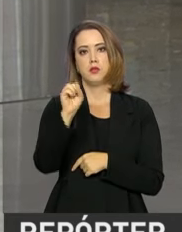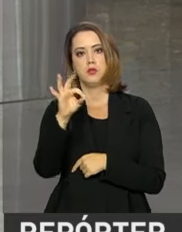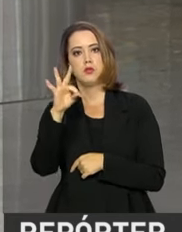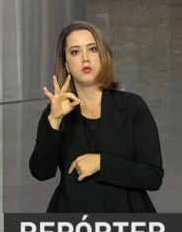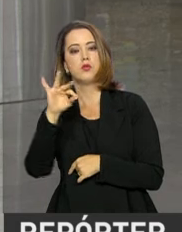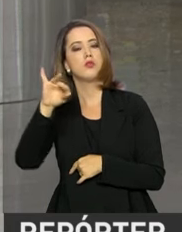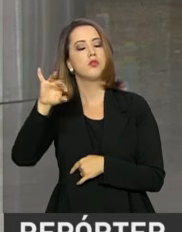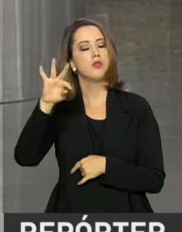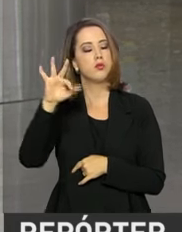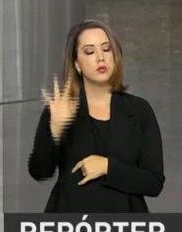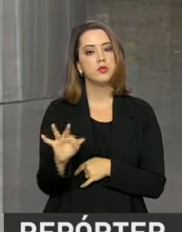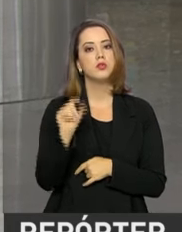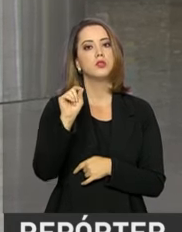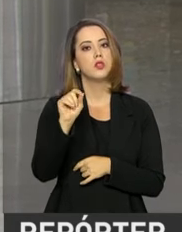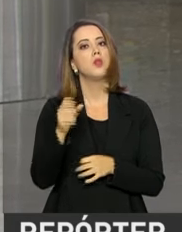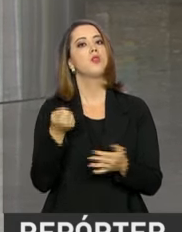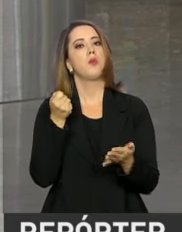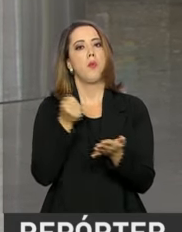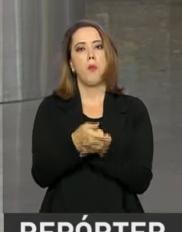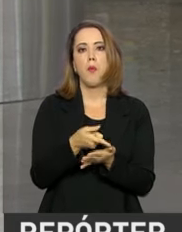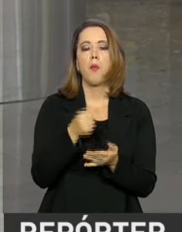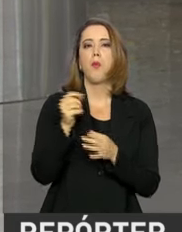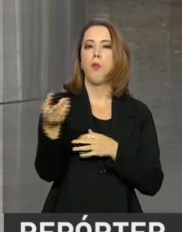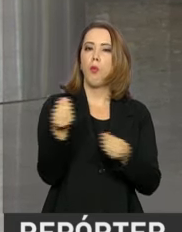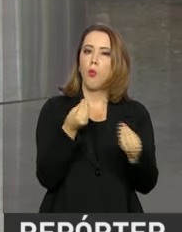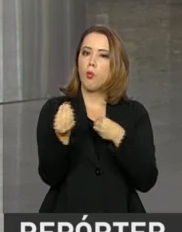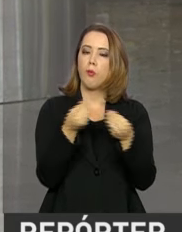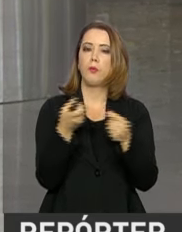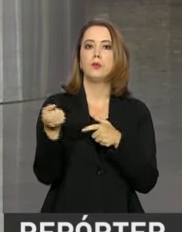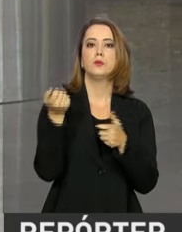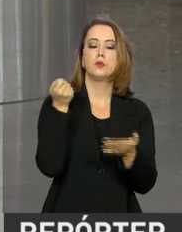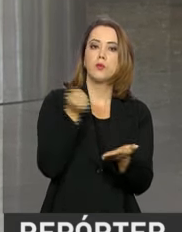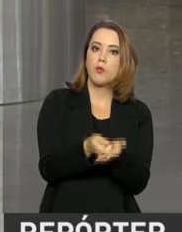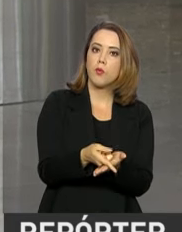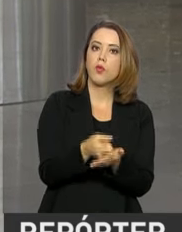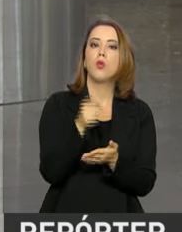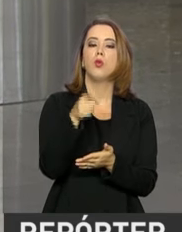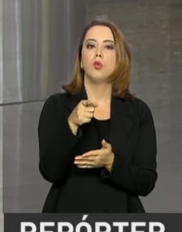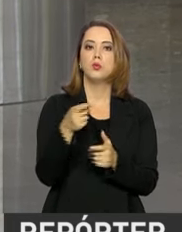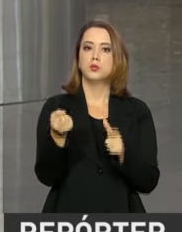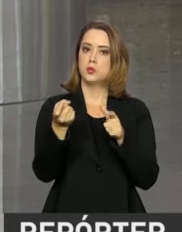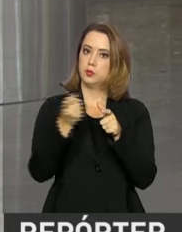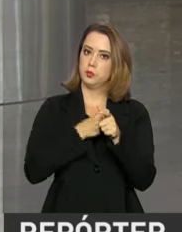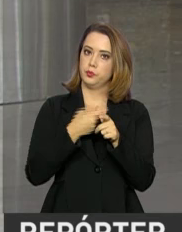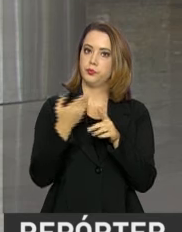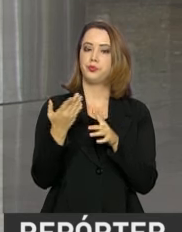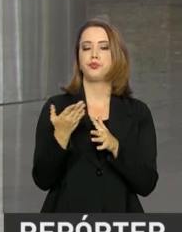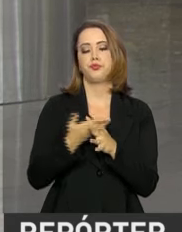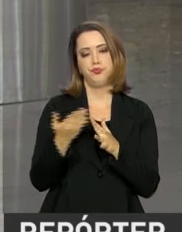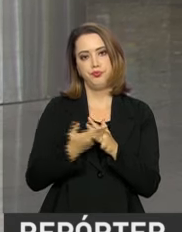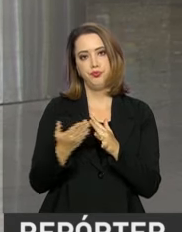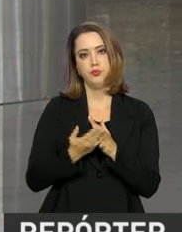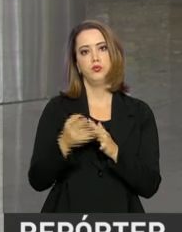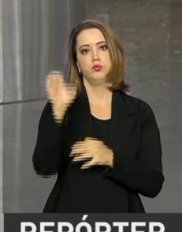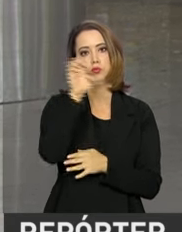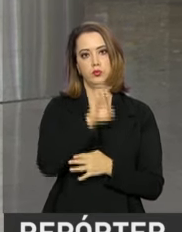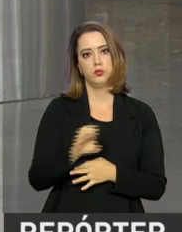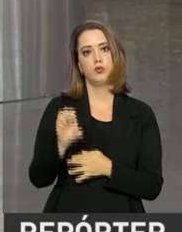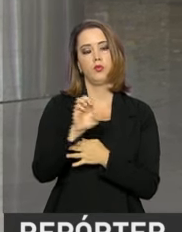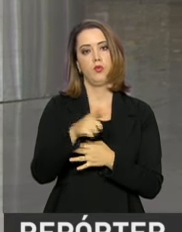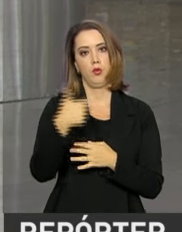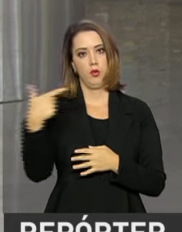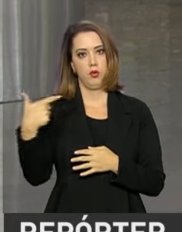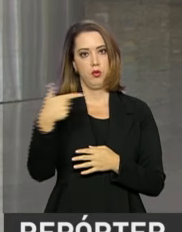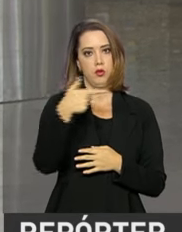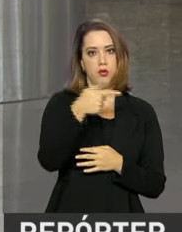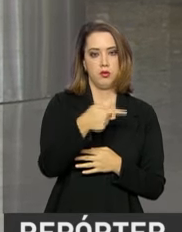o governo federal e os estados entrem em um acordo em relação à renegociação da dívida. Em 27 de abril, o